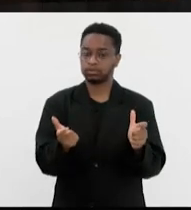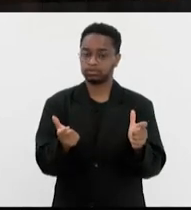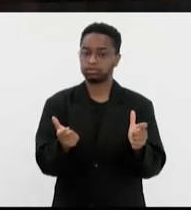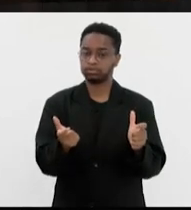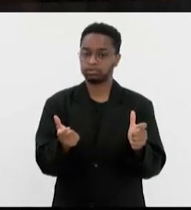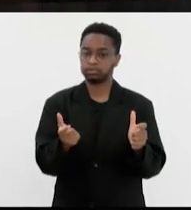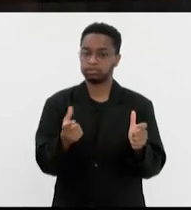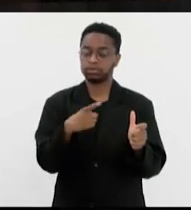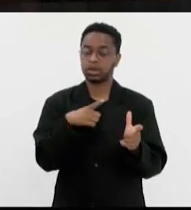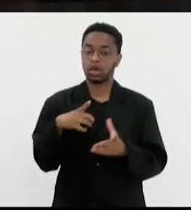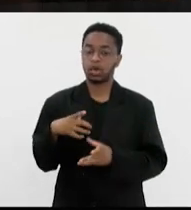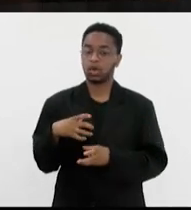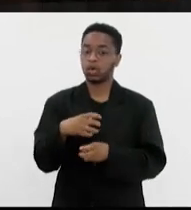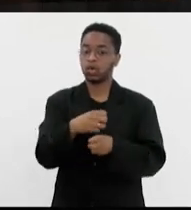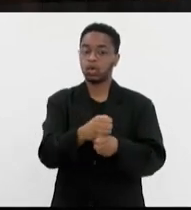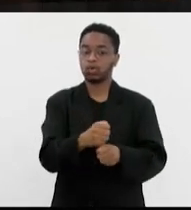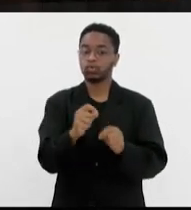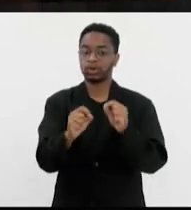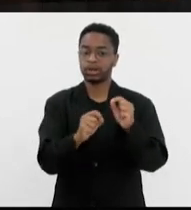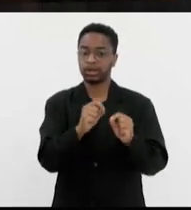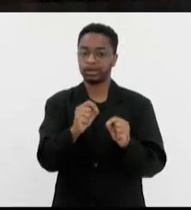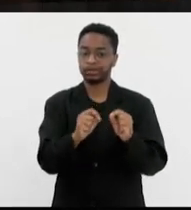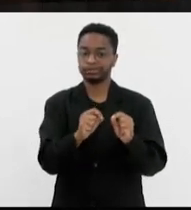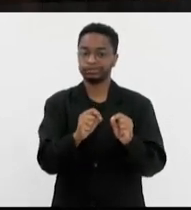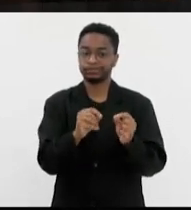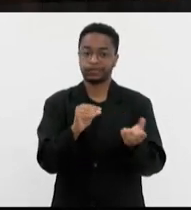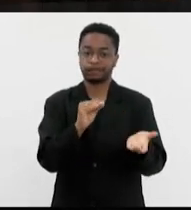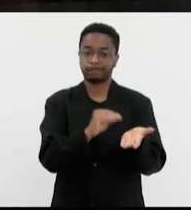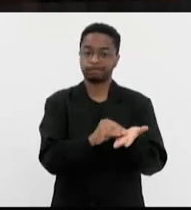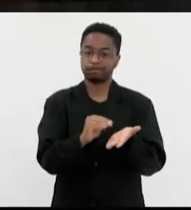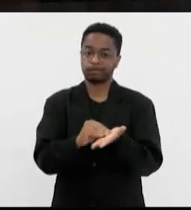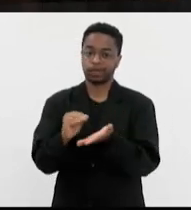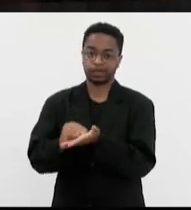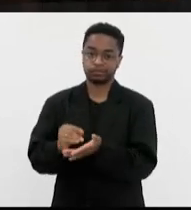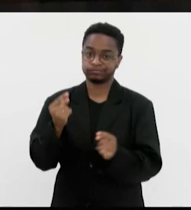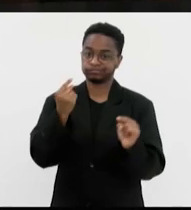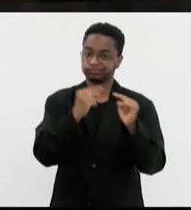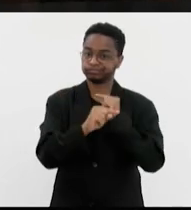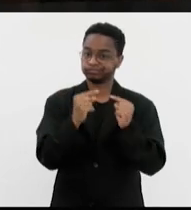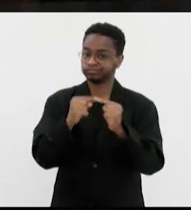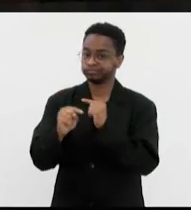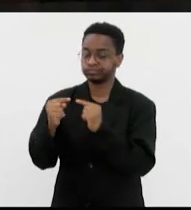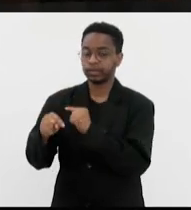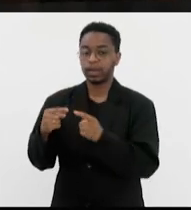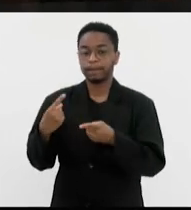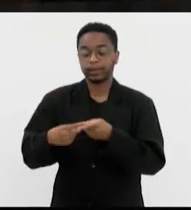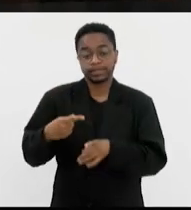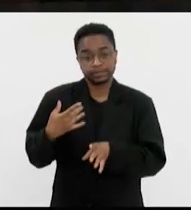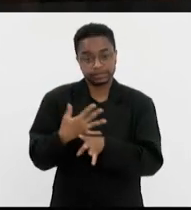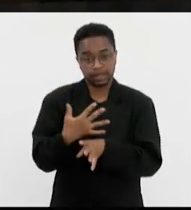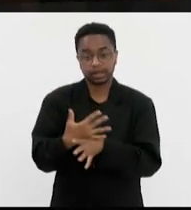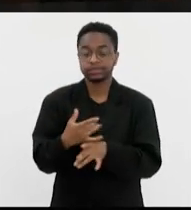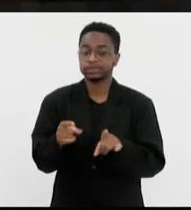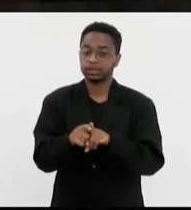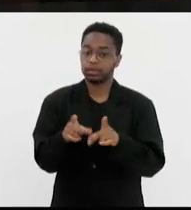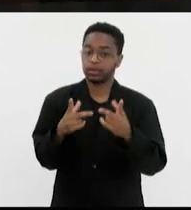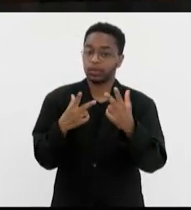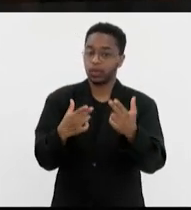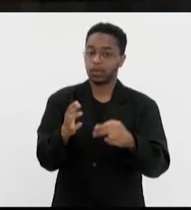essas contas deixam muito a desejar, até porque os municípios também, como